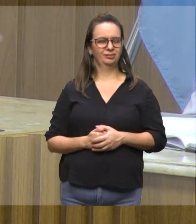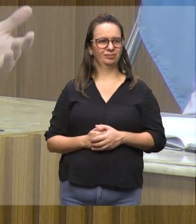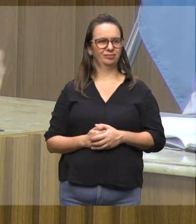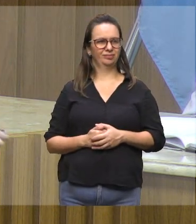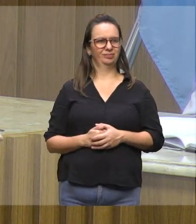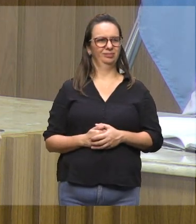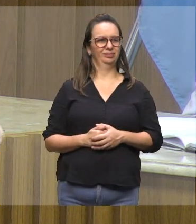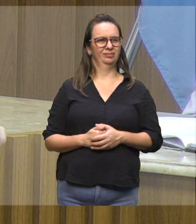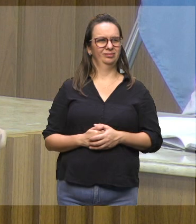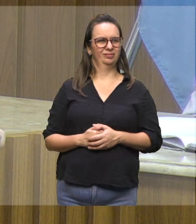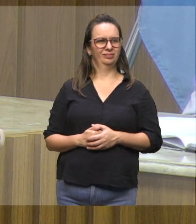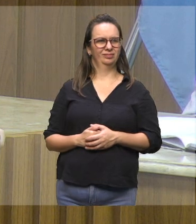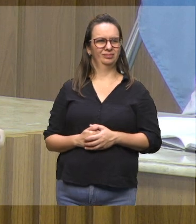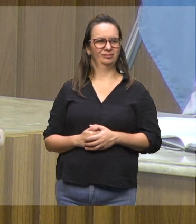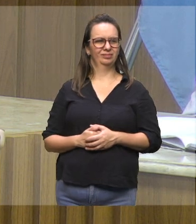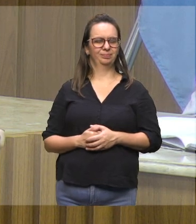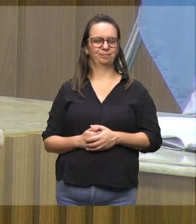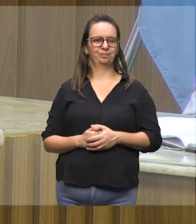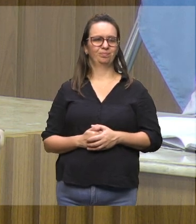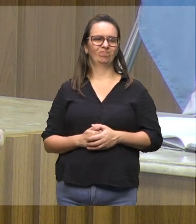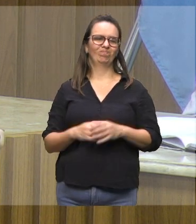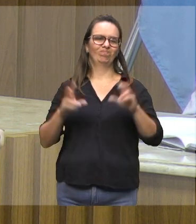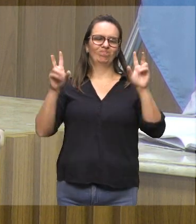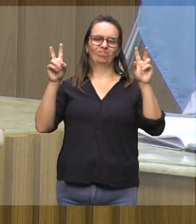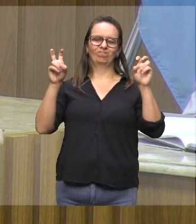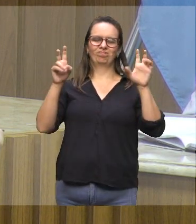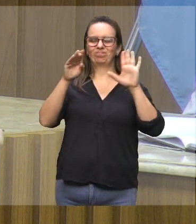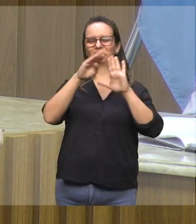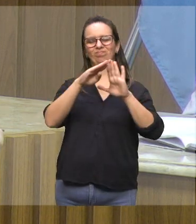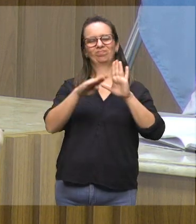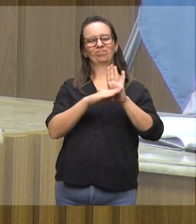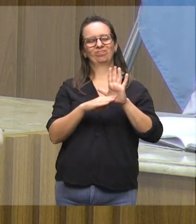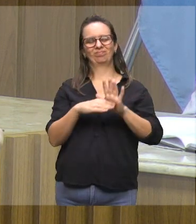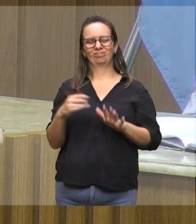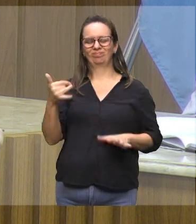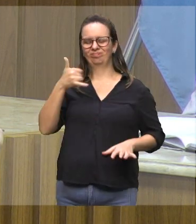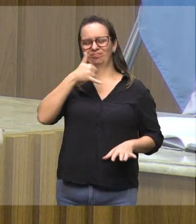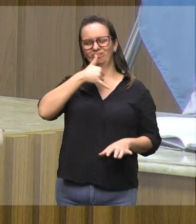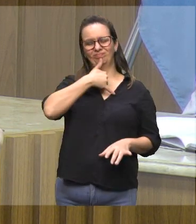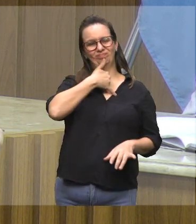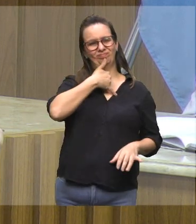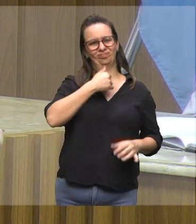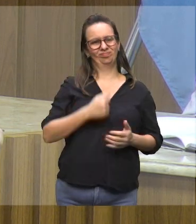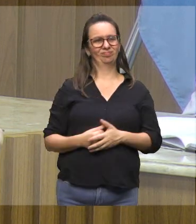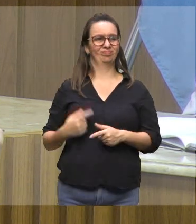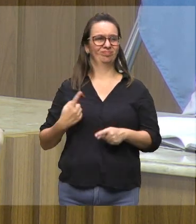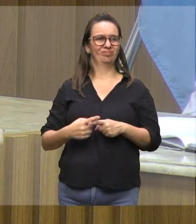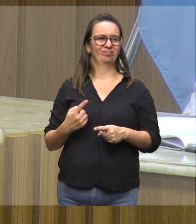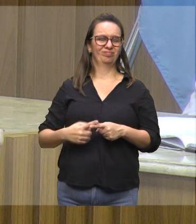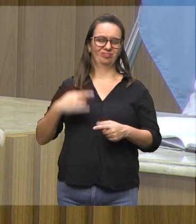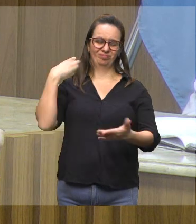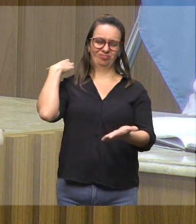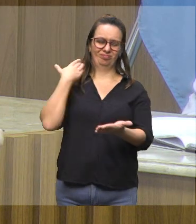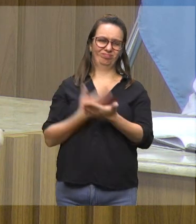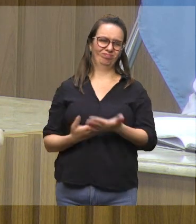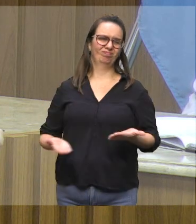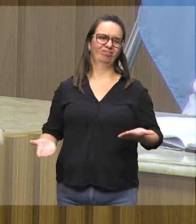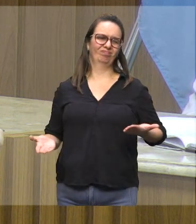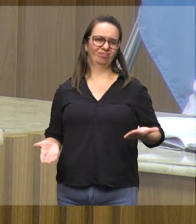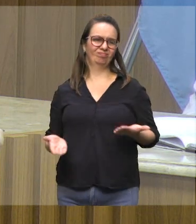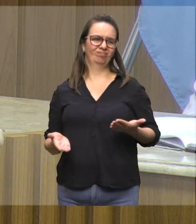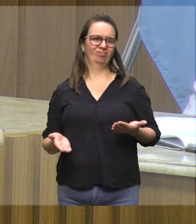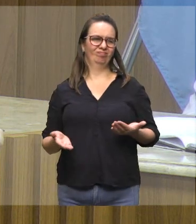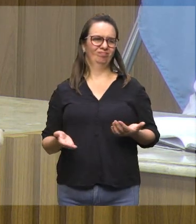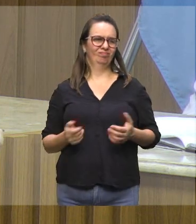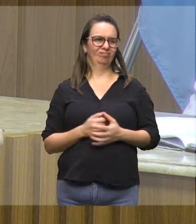de um assunto muito triste, porque nós perdemos recentemente